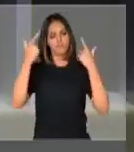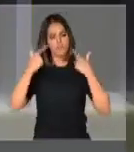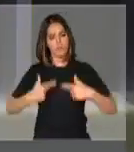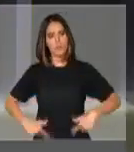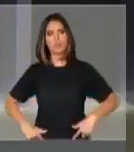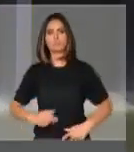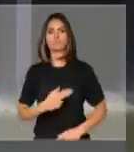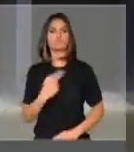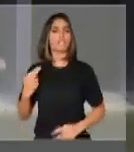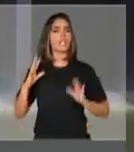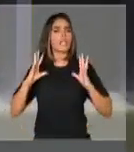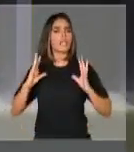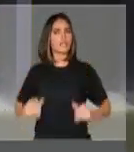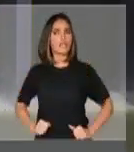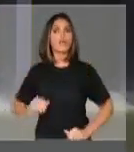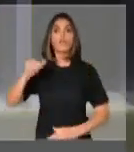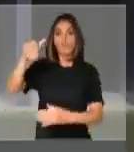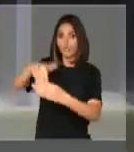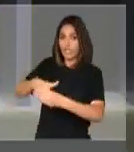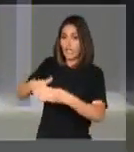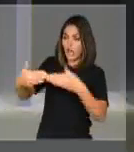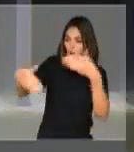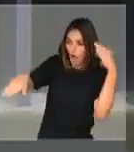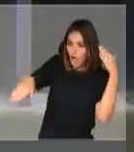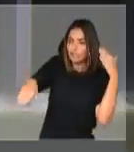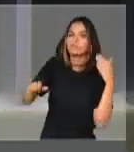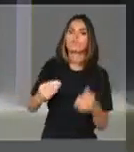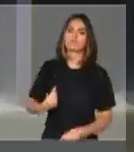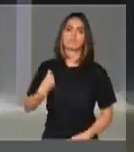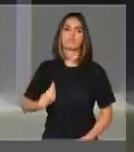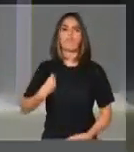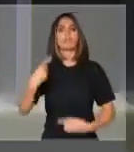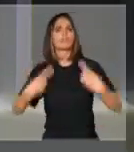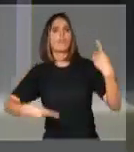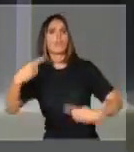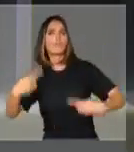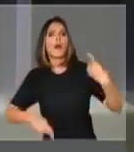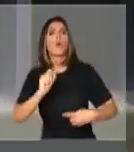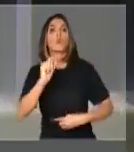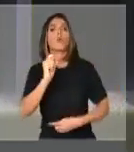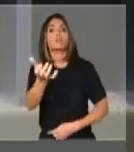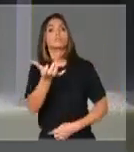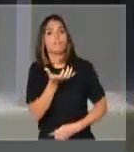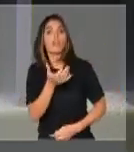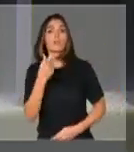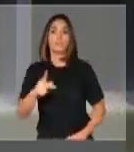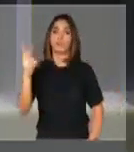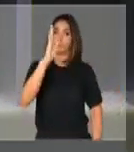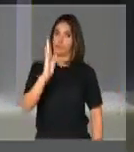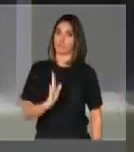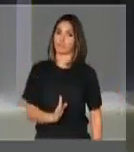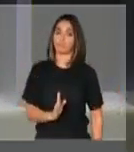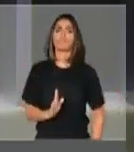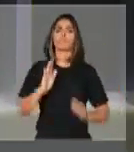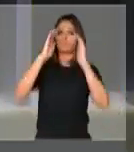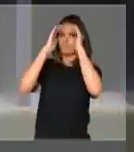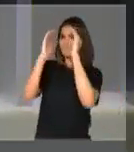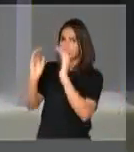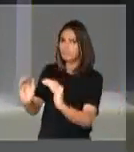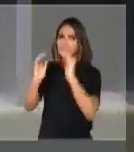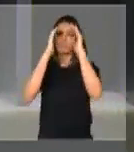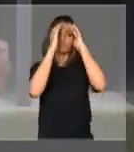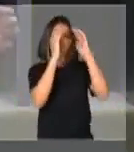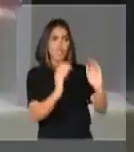contra, estivemos aqui para fazer o debate e o entendimento sobre o que queríamos para o nosso país, respeitando